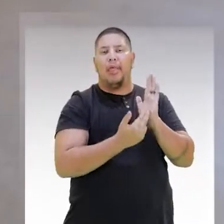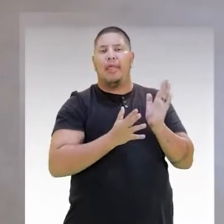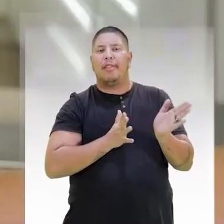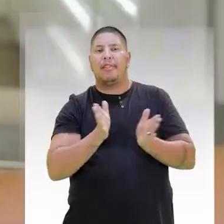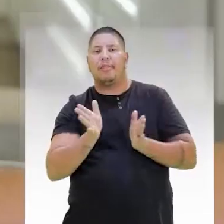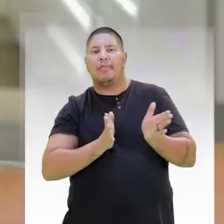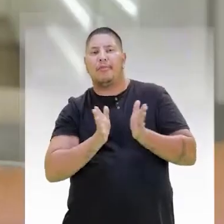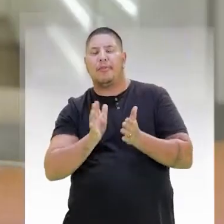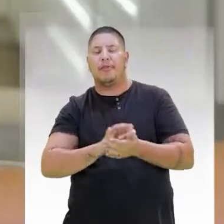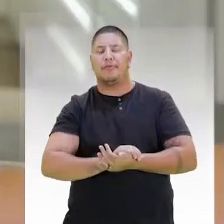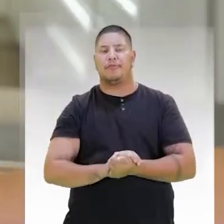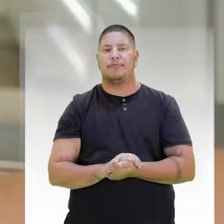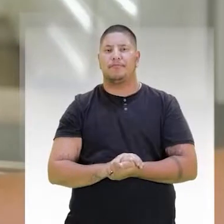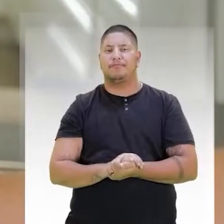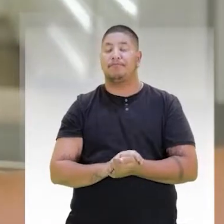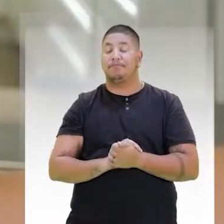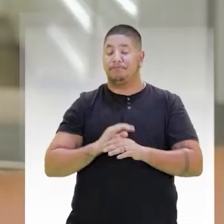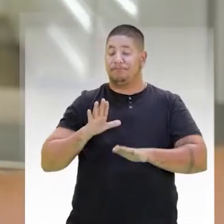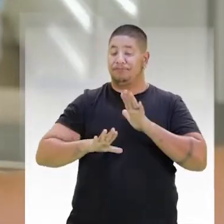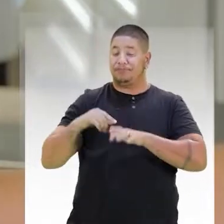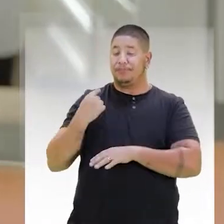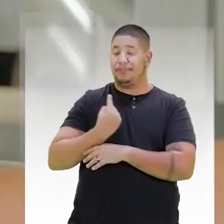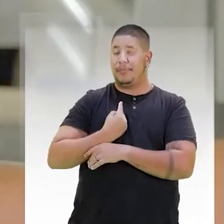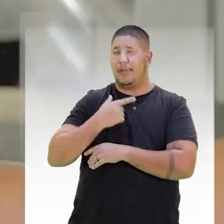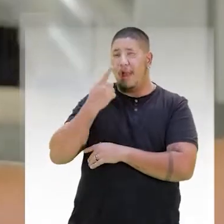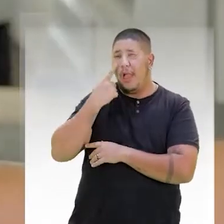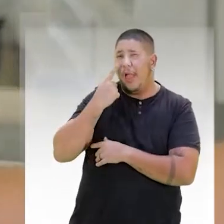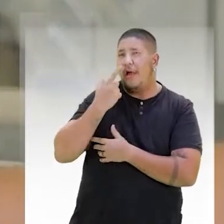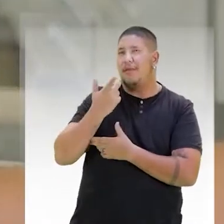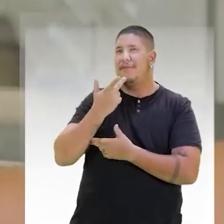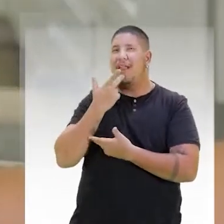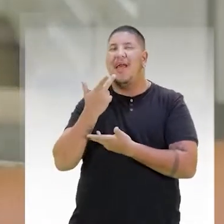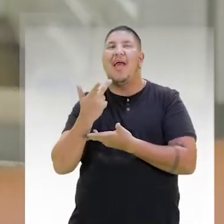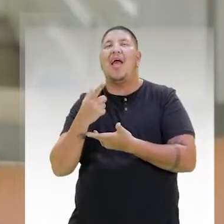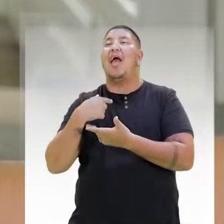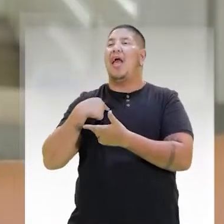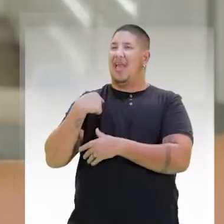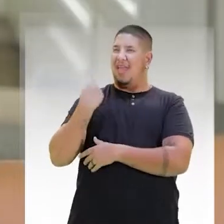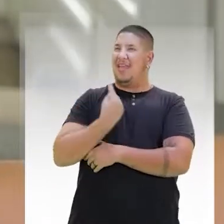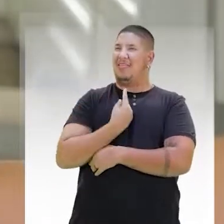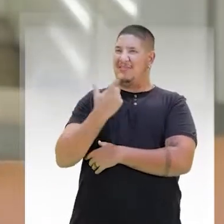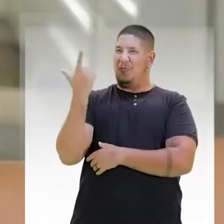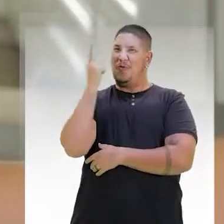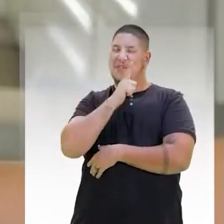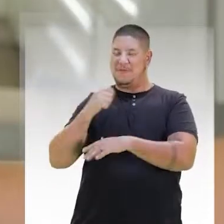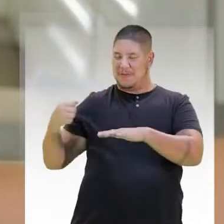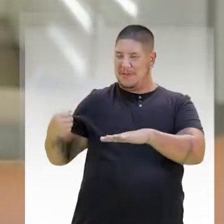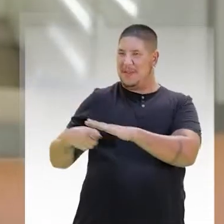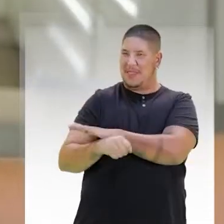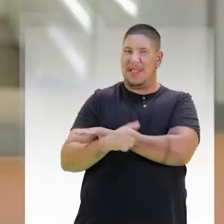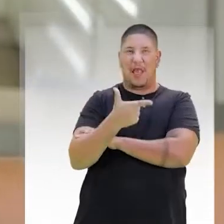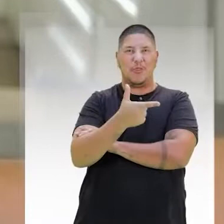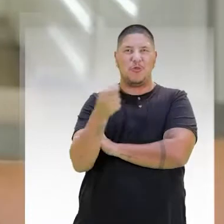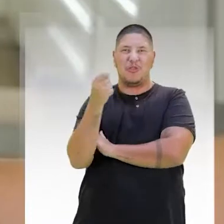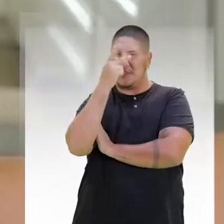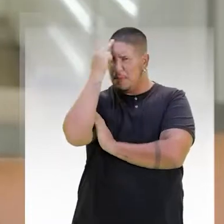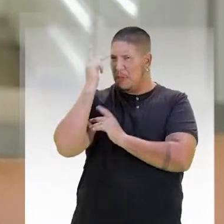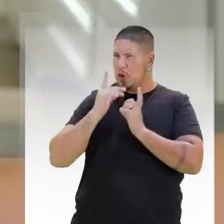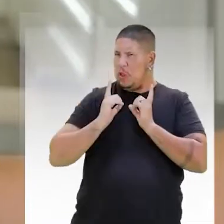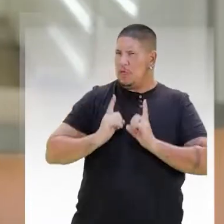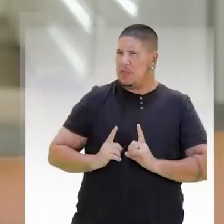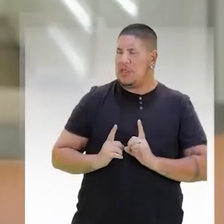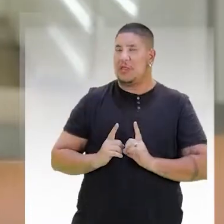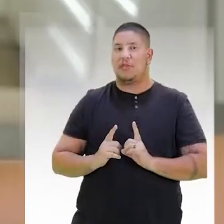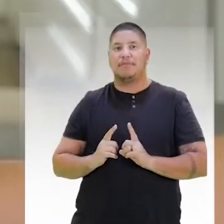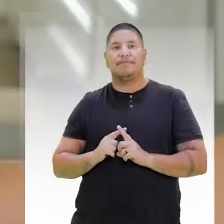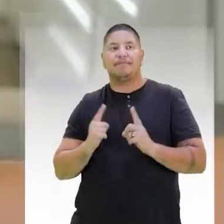acessibilidade. Às vezes a gente ouve instituições, eu fiz a inserção de 200 pessoas com deficiência, 300 e